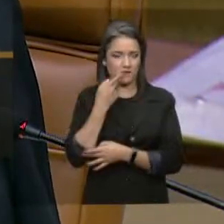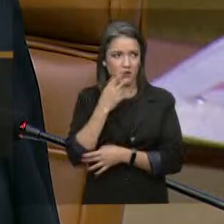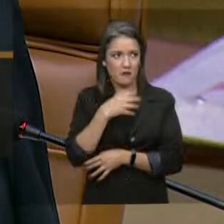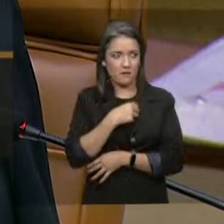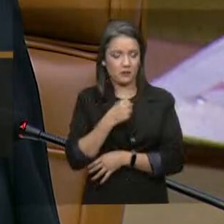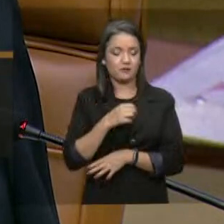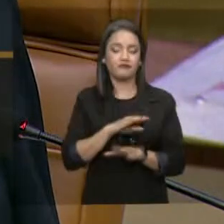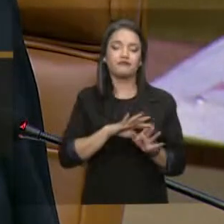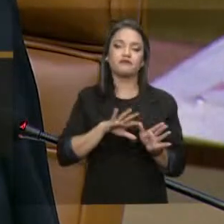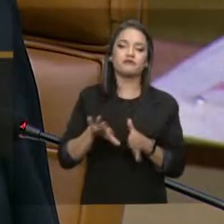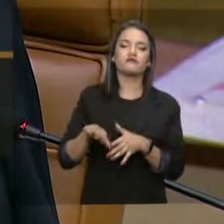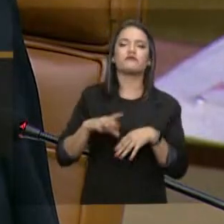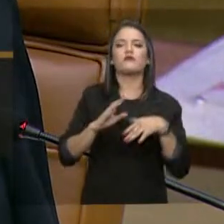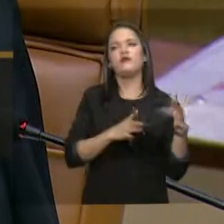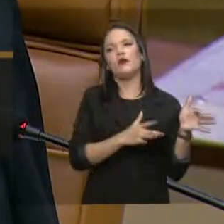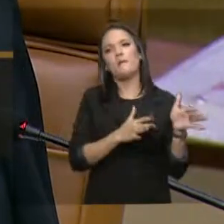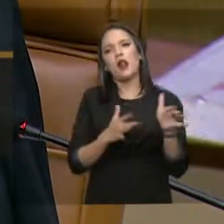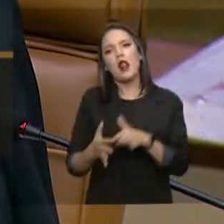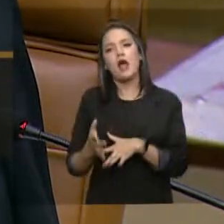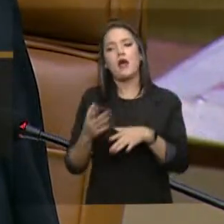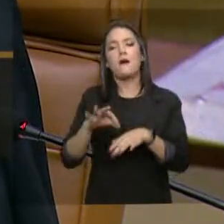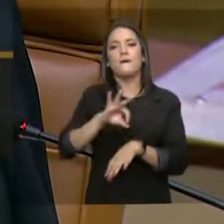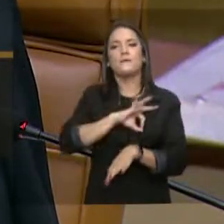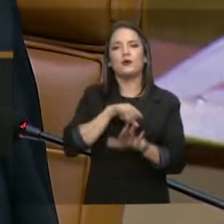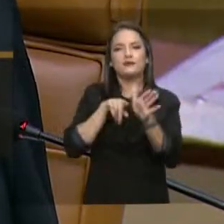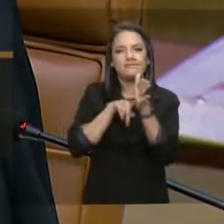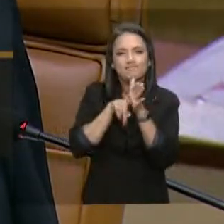A apuração foi feita.